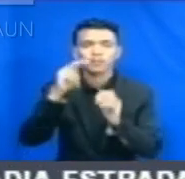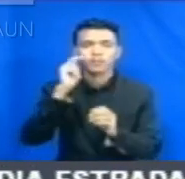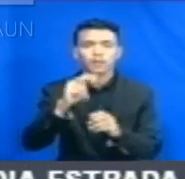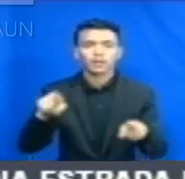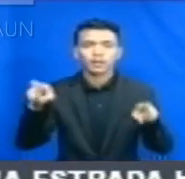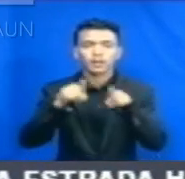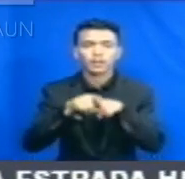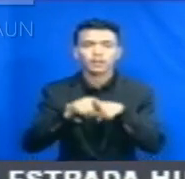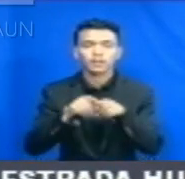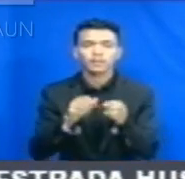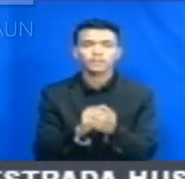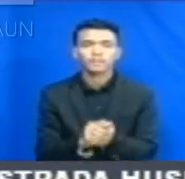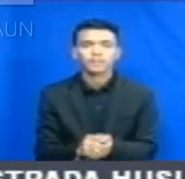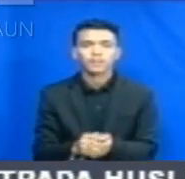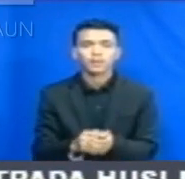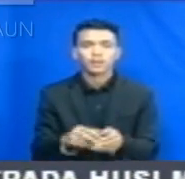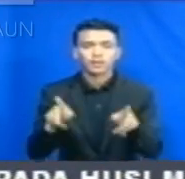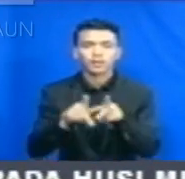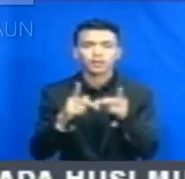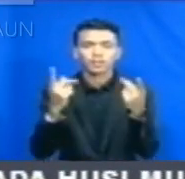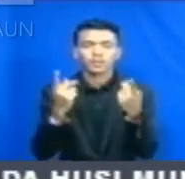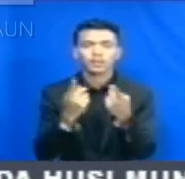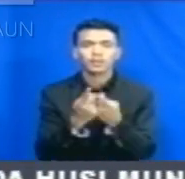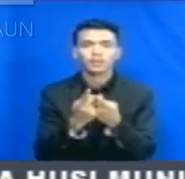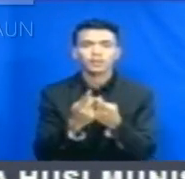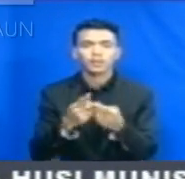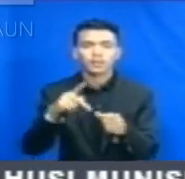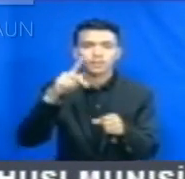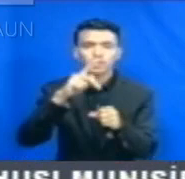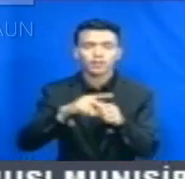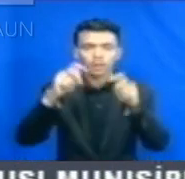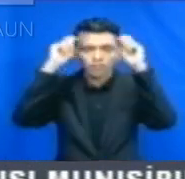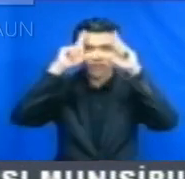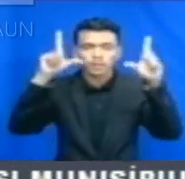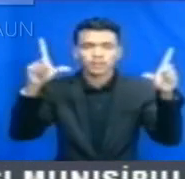hanesan acionista e a companhia mineira Timor-Leste,